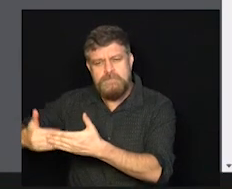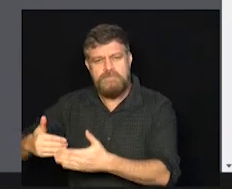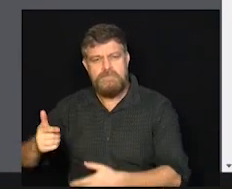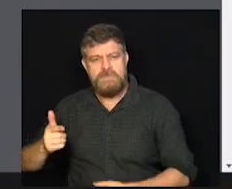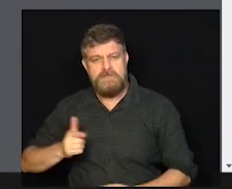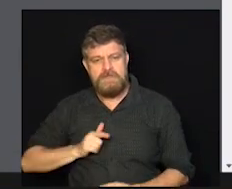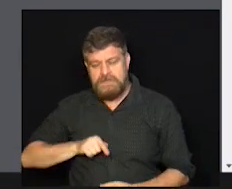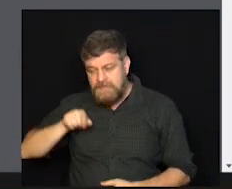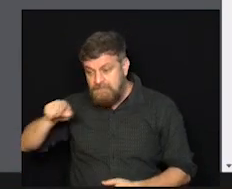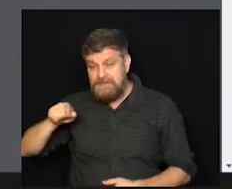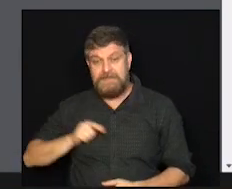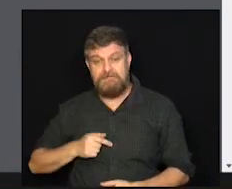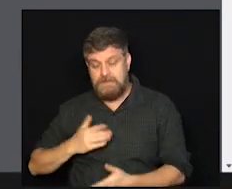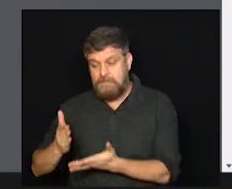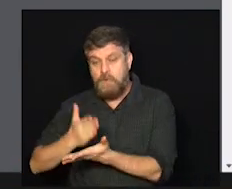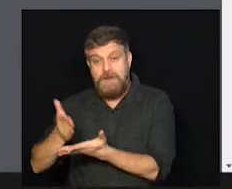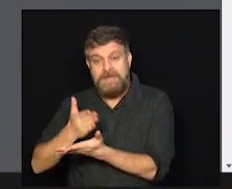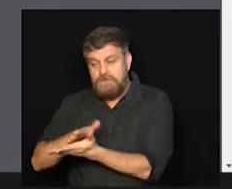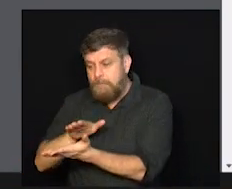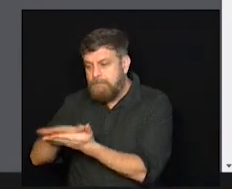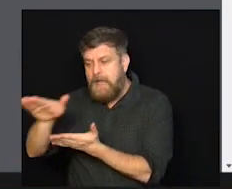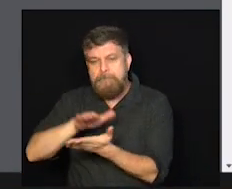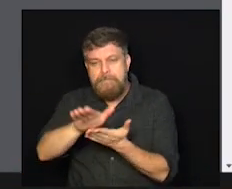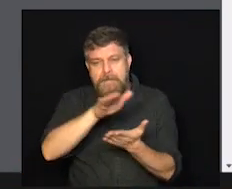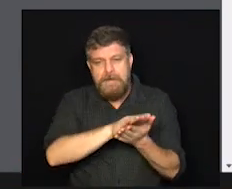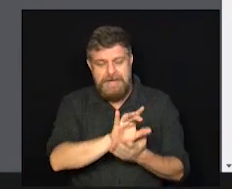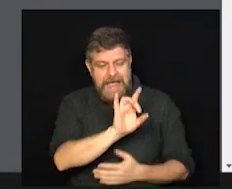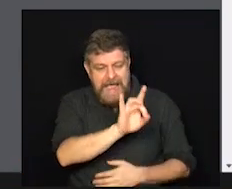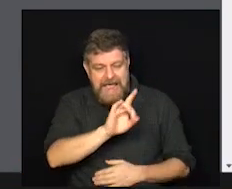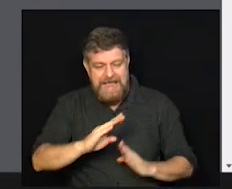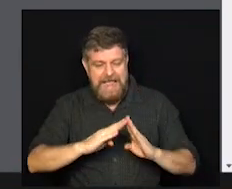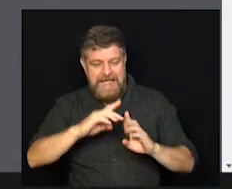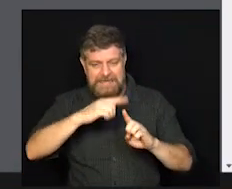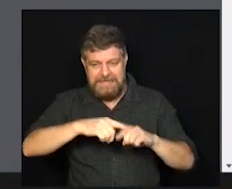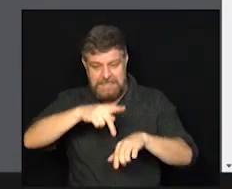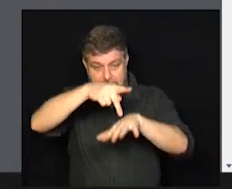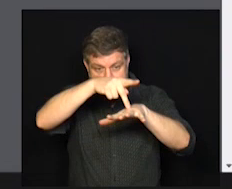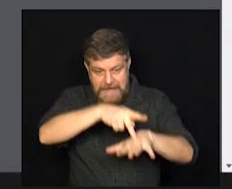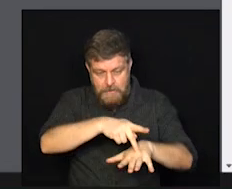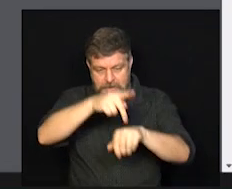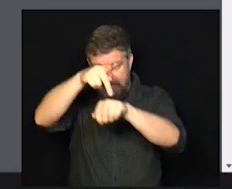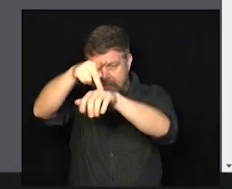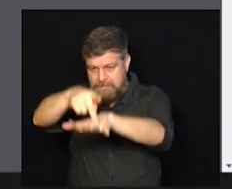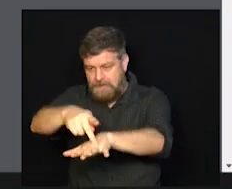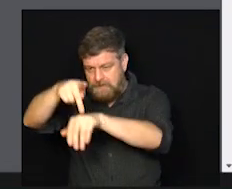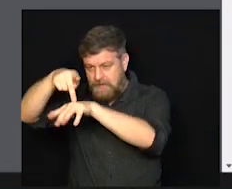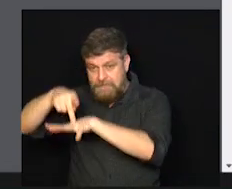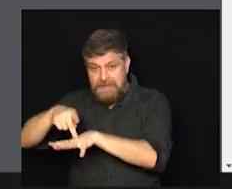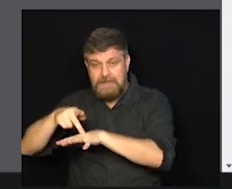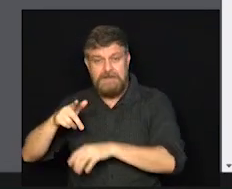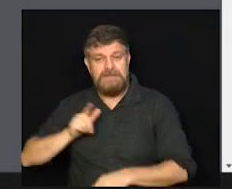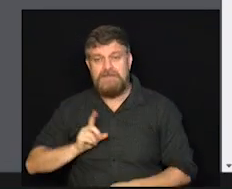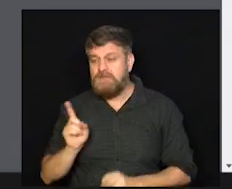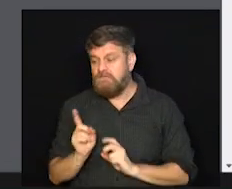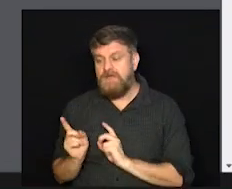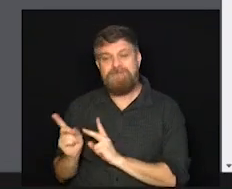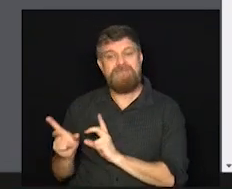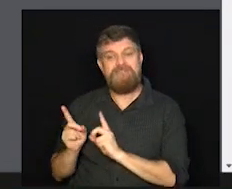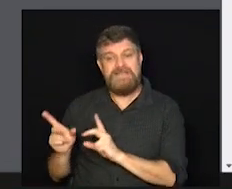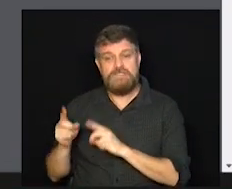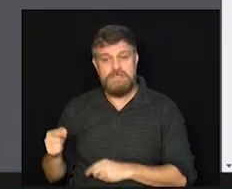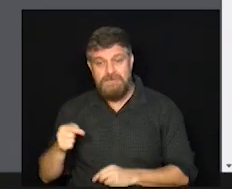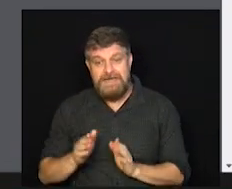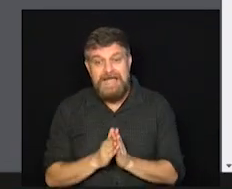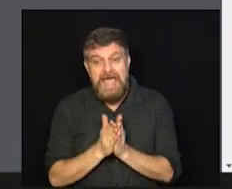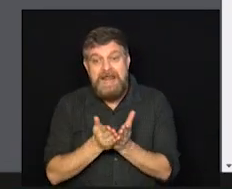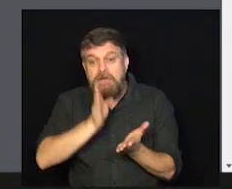feito esse lançamento. E cada paróquia, cada comunidade e da região não foi vendido, foi doado o